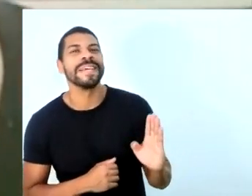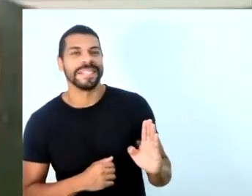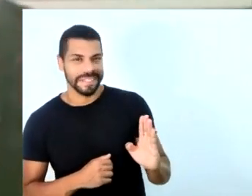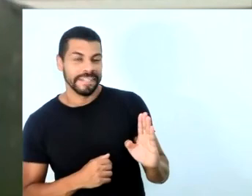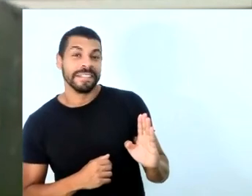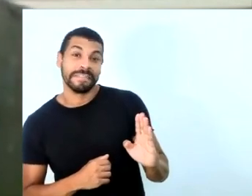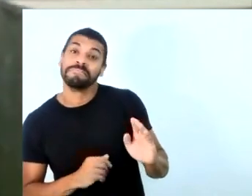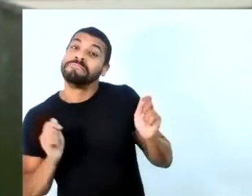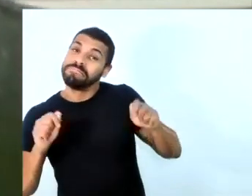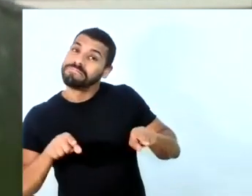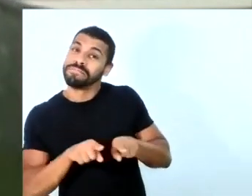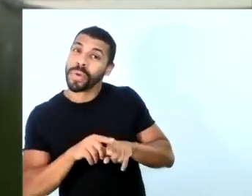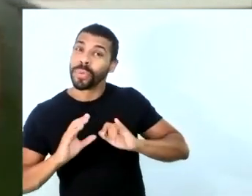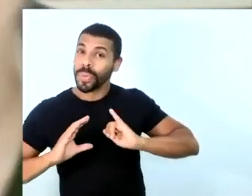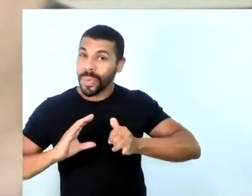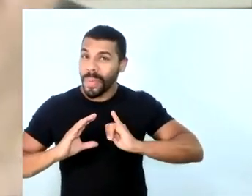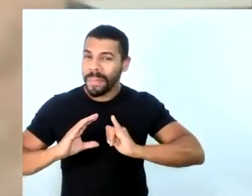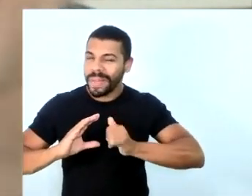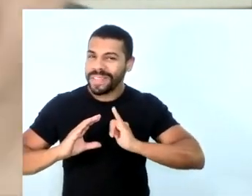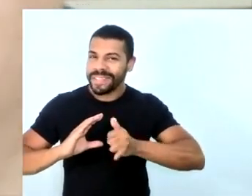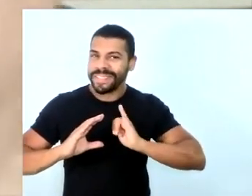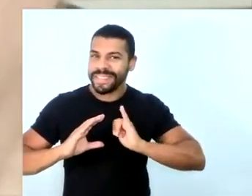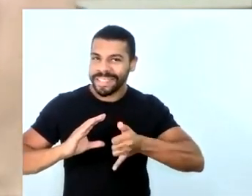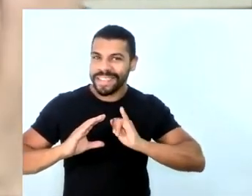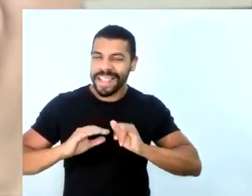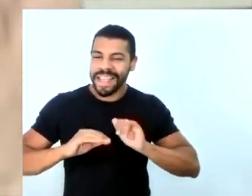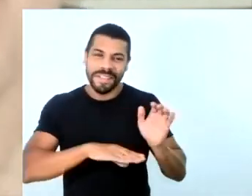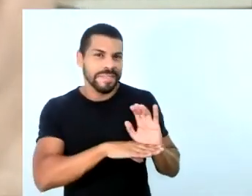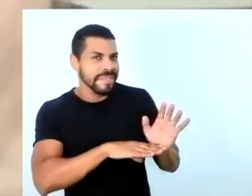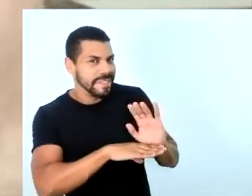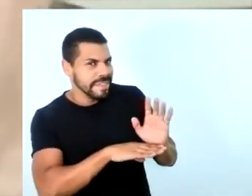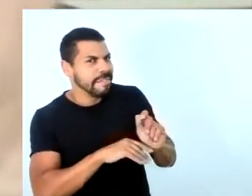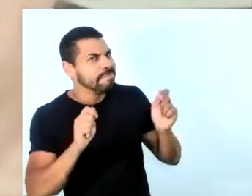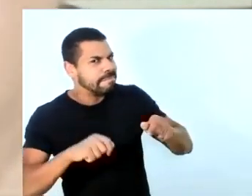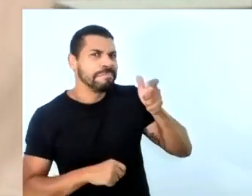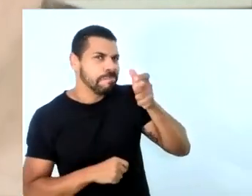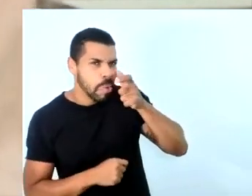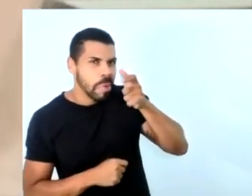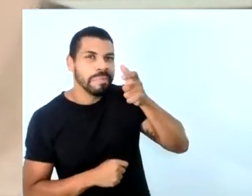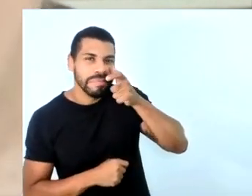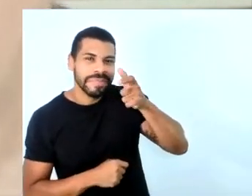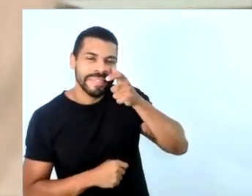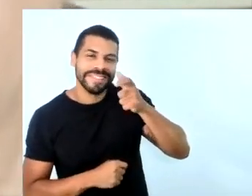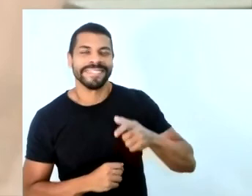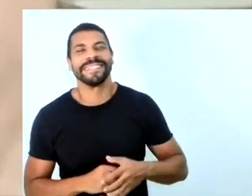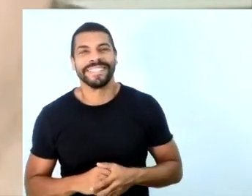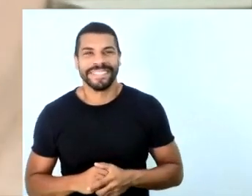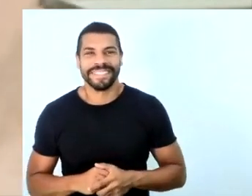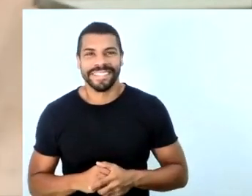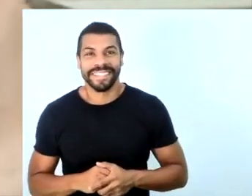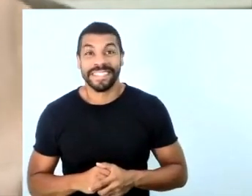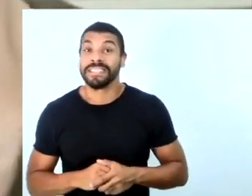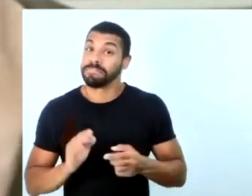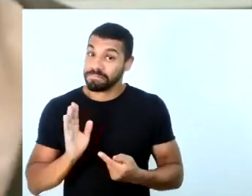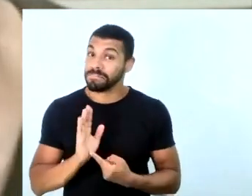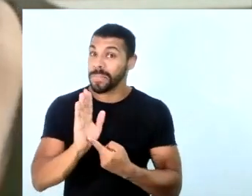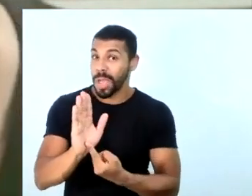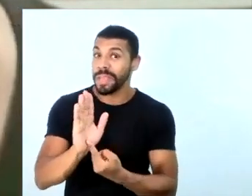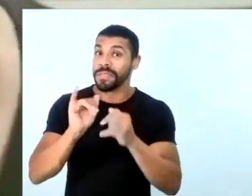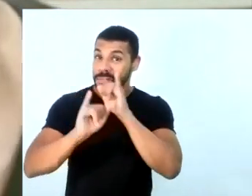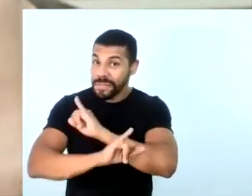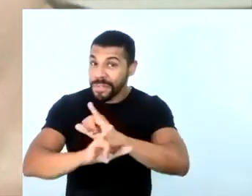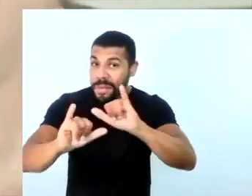aí num circuito possível para documentários autorais nas salas de cinema, mas que vale a pena realmente ir para as salas.